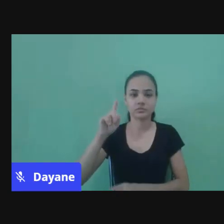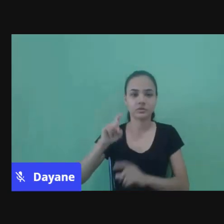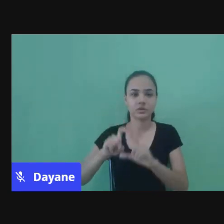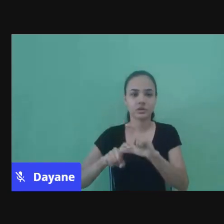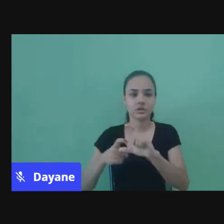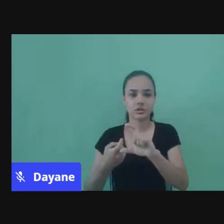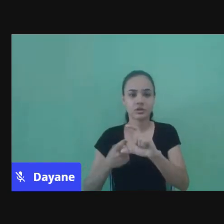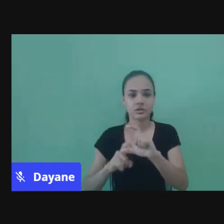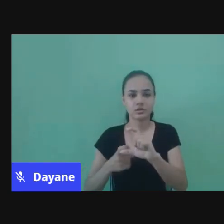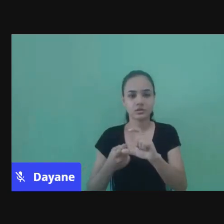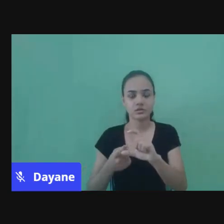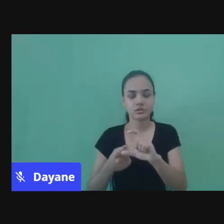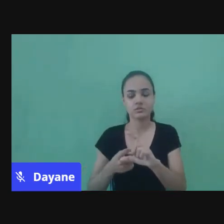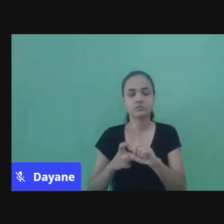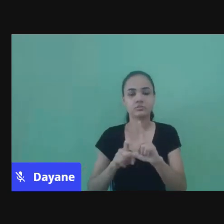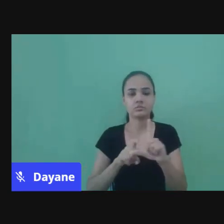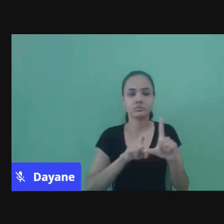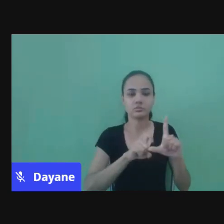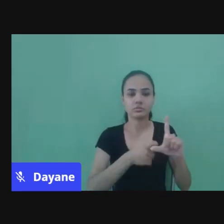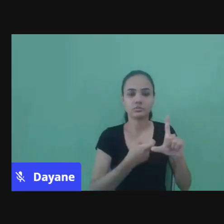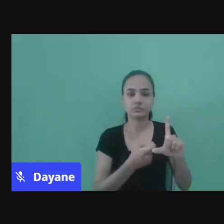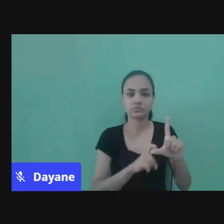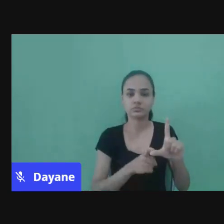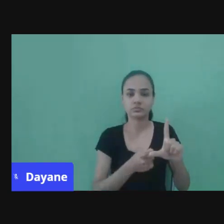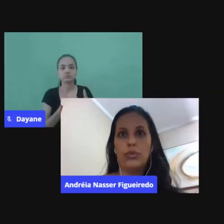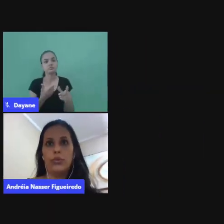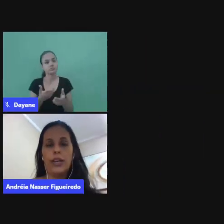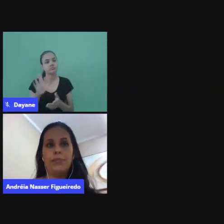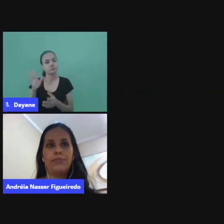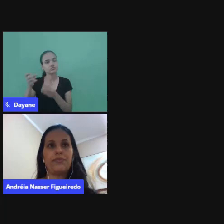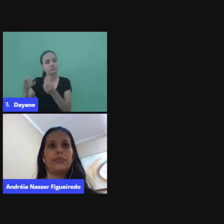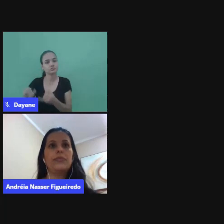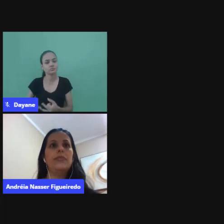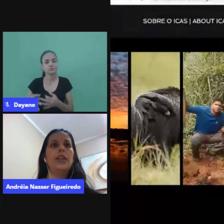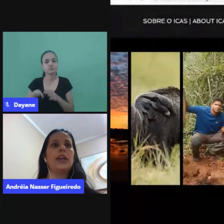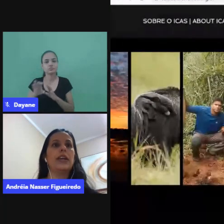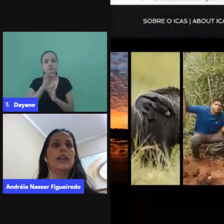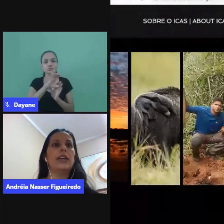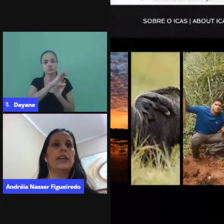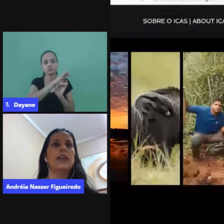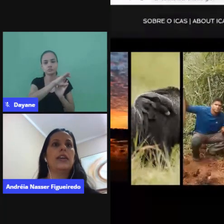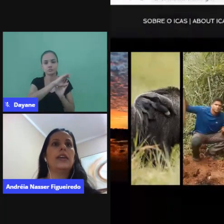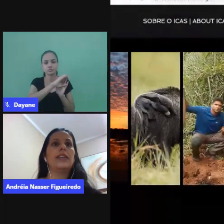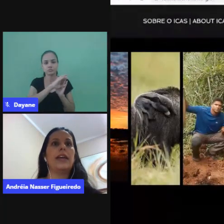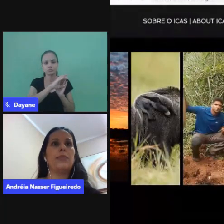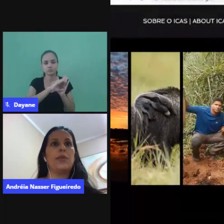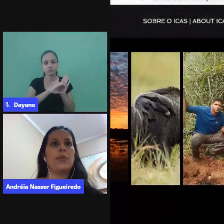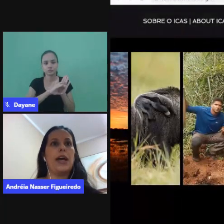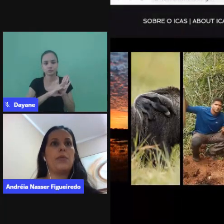enfim, algumas possibilidades. A gente tem um site do Instituto, né?